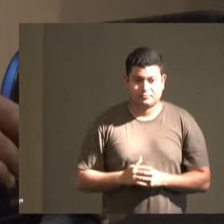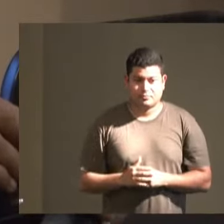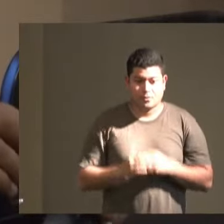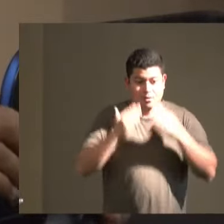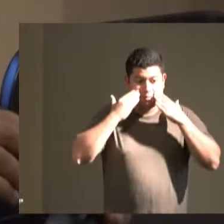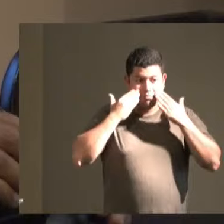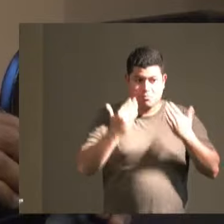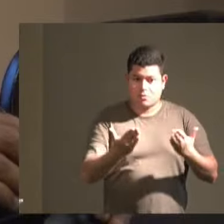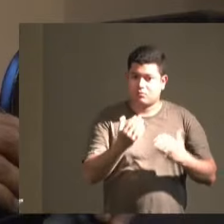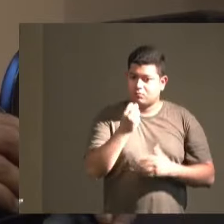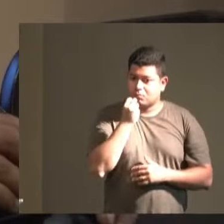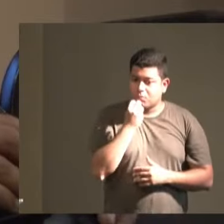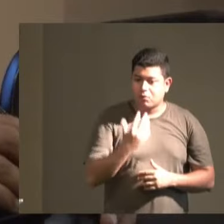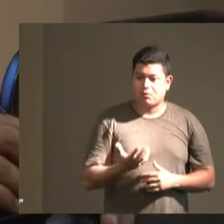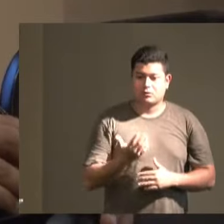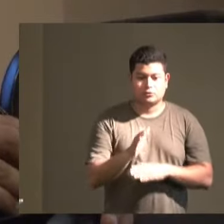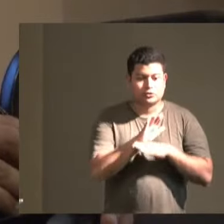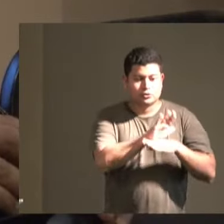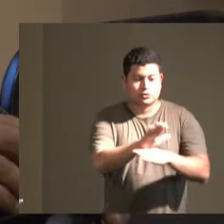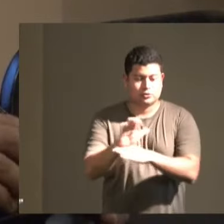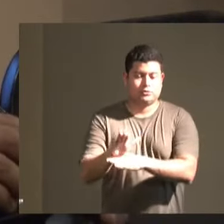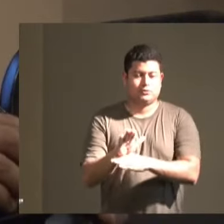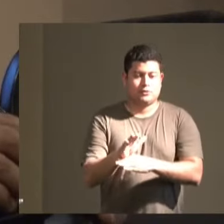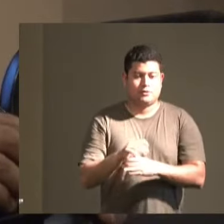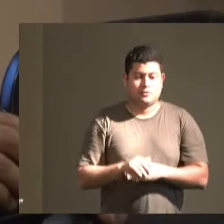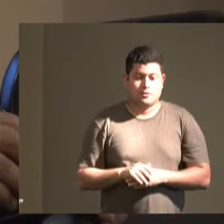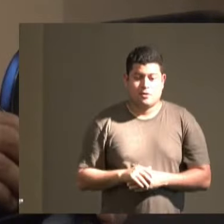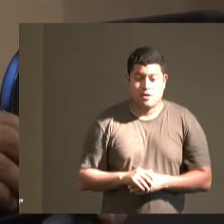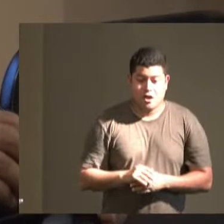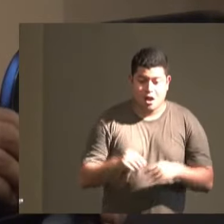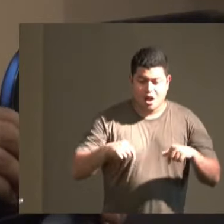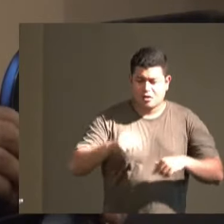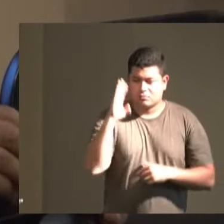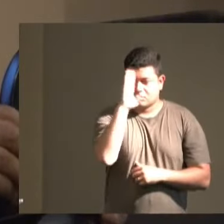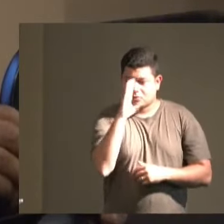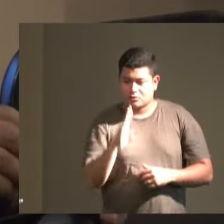muito significativo. Em nenhum lugar desse país,